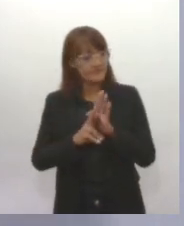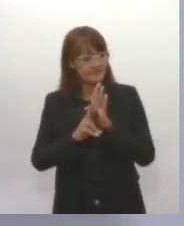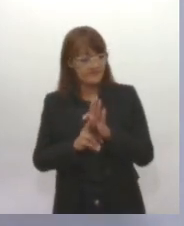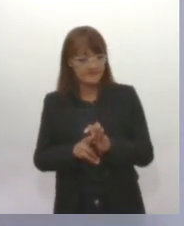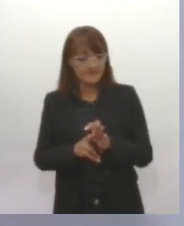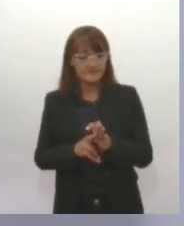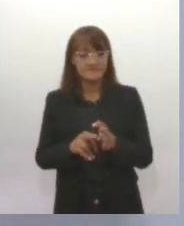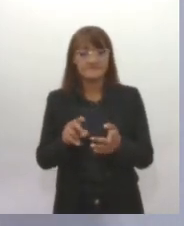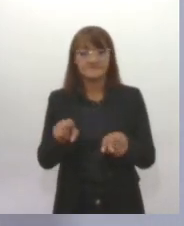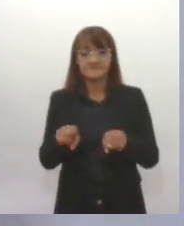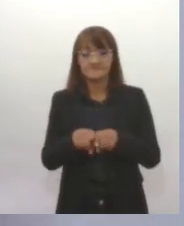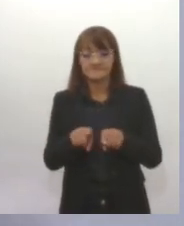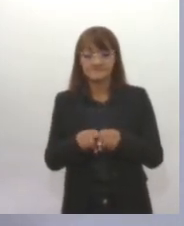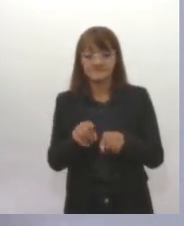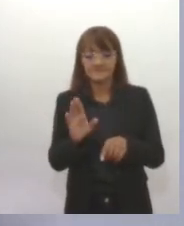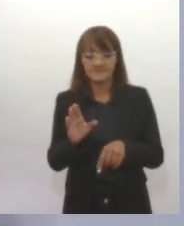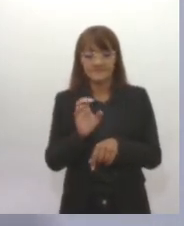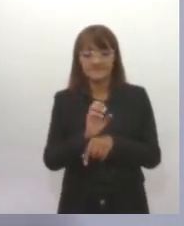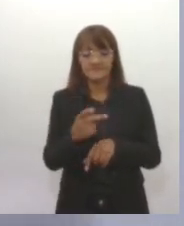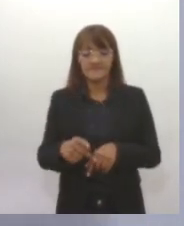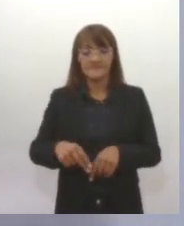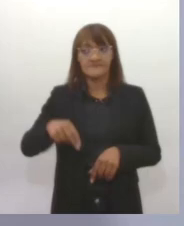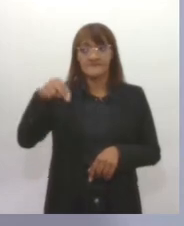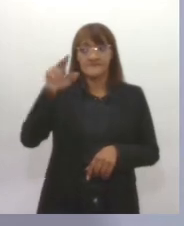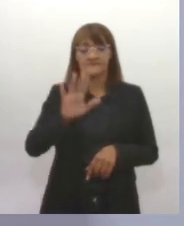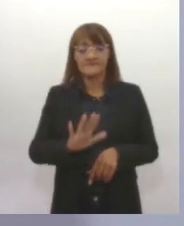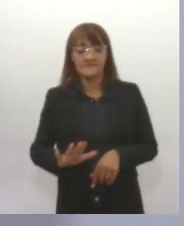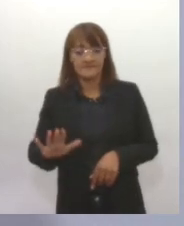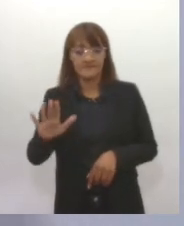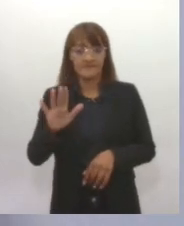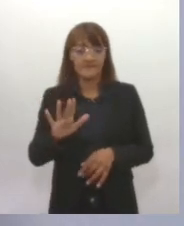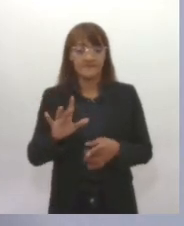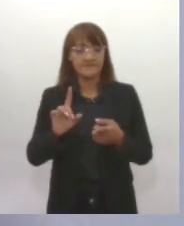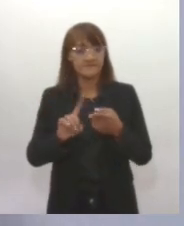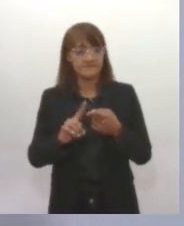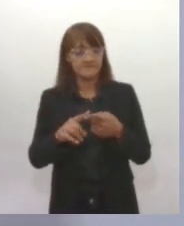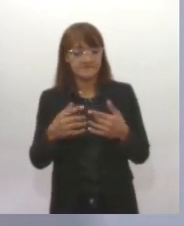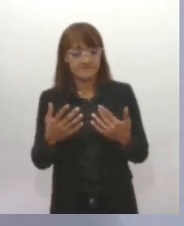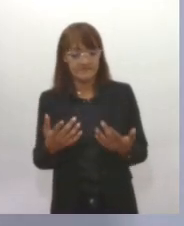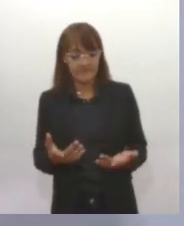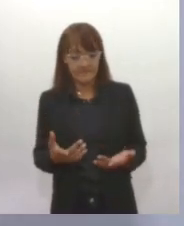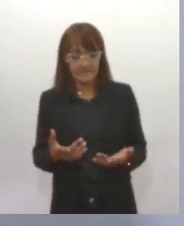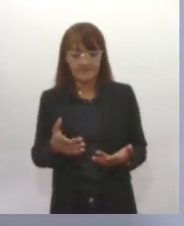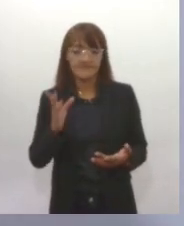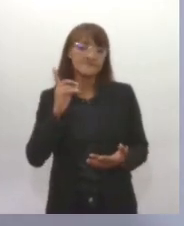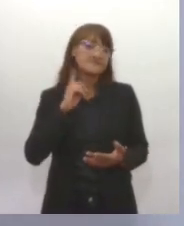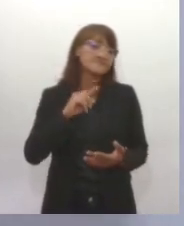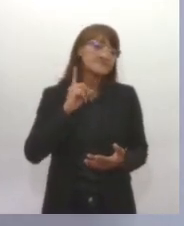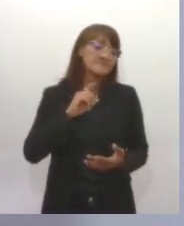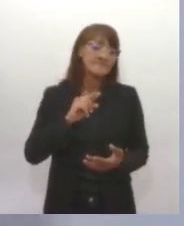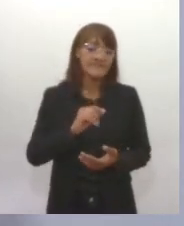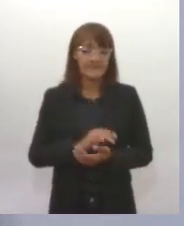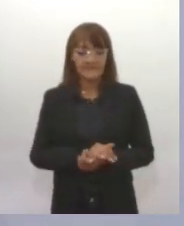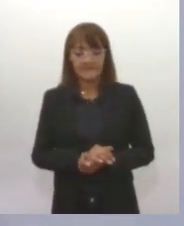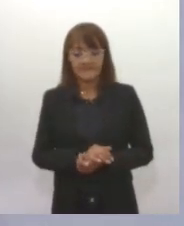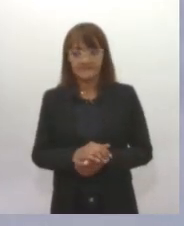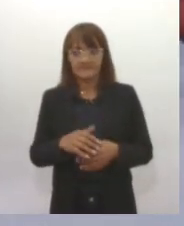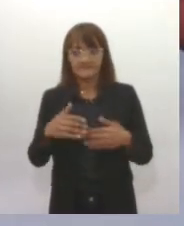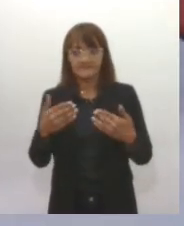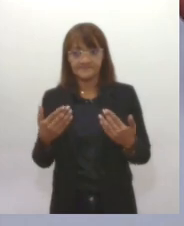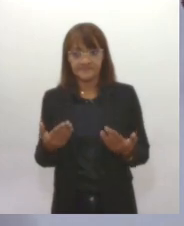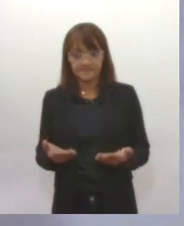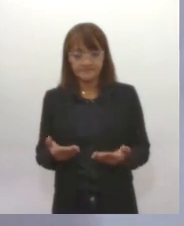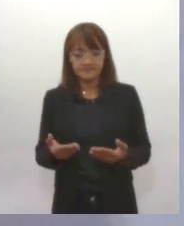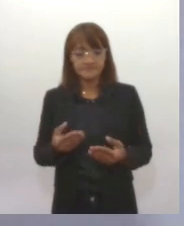do Nordeste, bem como do Norte de Minas Gerais. E esse encontro, que é o 10º, né, acontece para